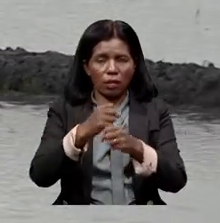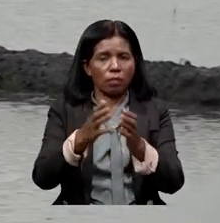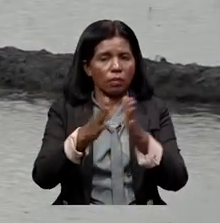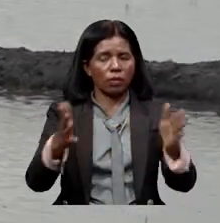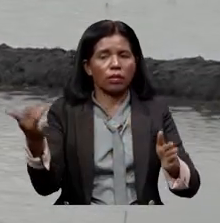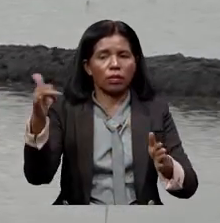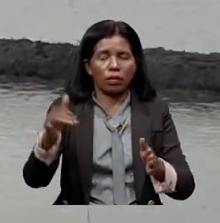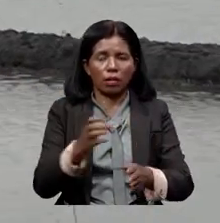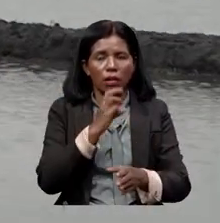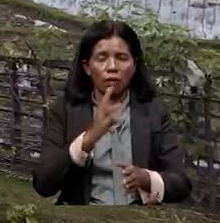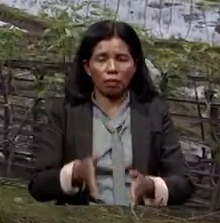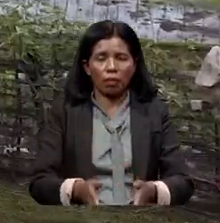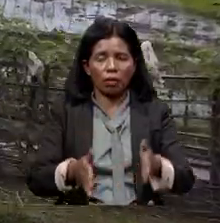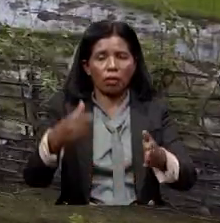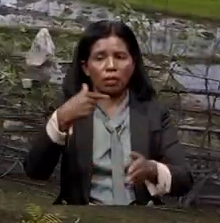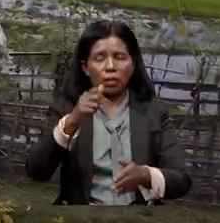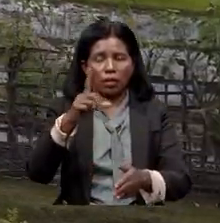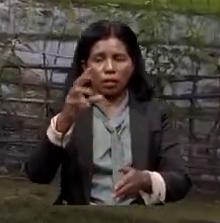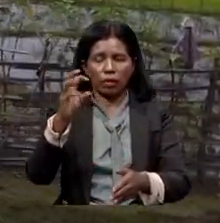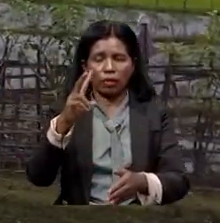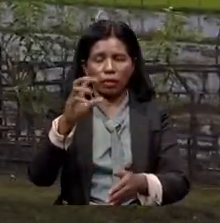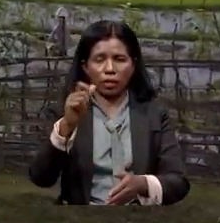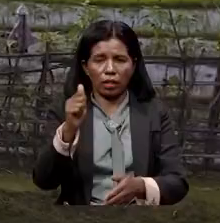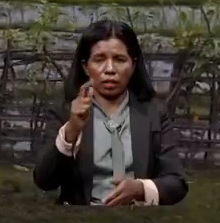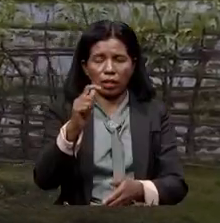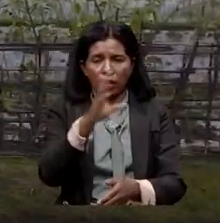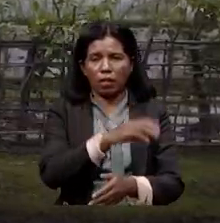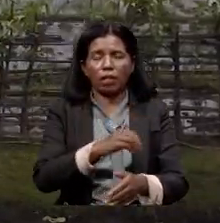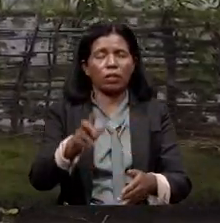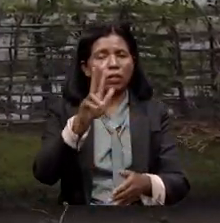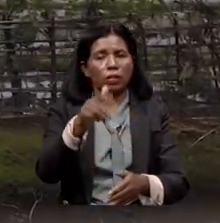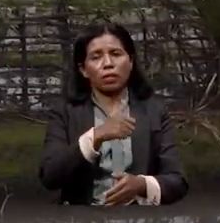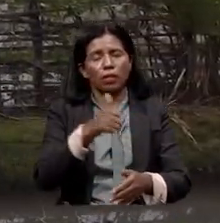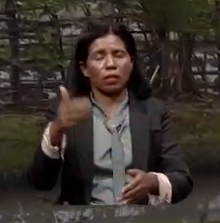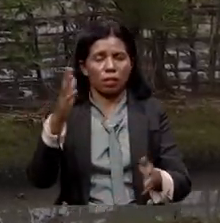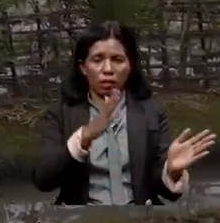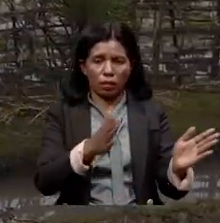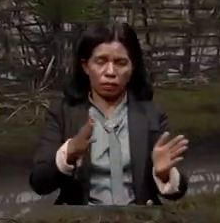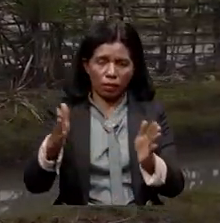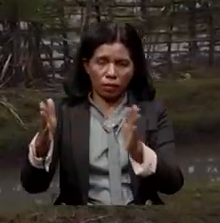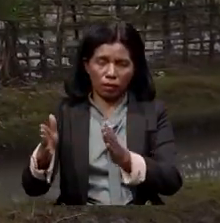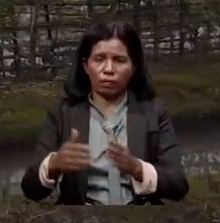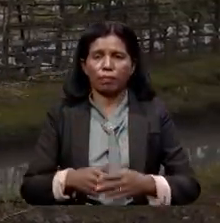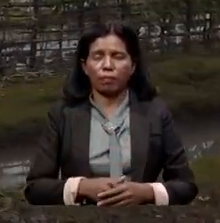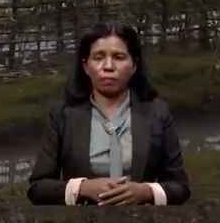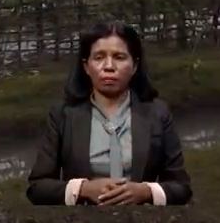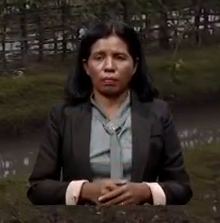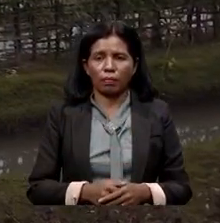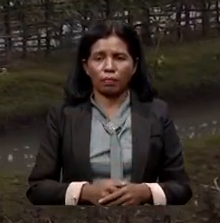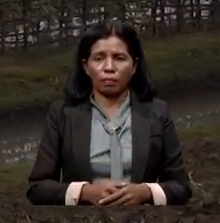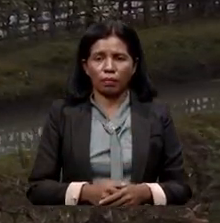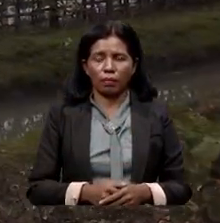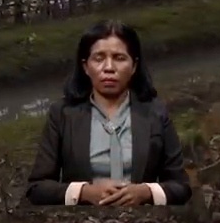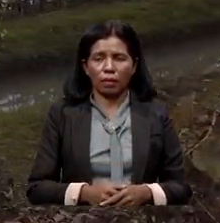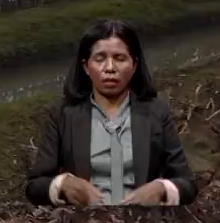Hanesan, irrigação rua e regalata venilale no Laivai, no mostro o selo que é aquele processo de tenderização.